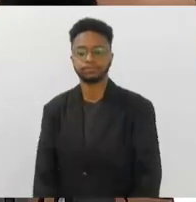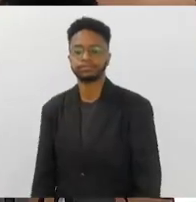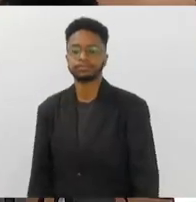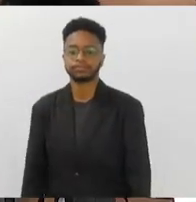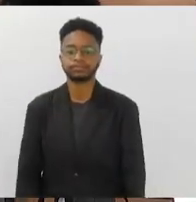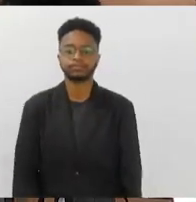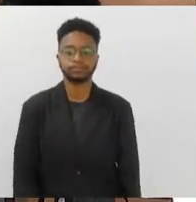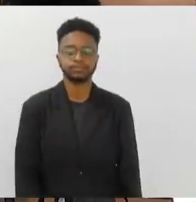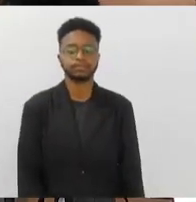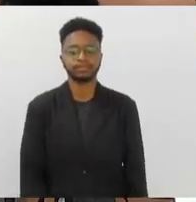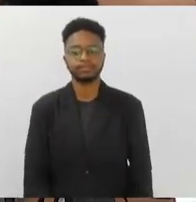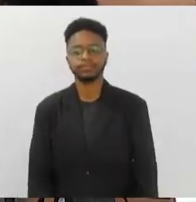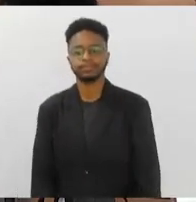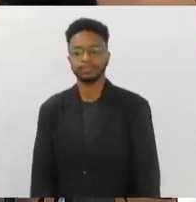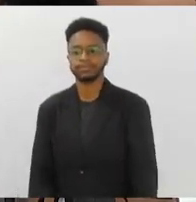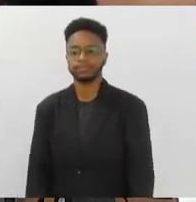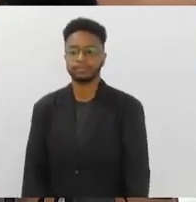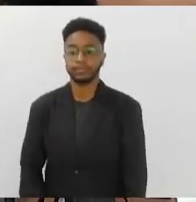jamelões.